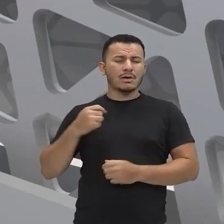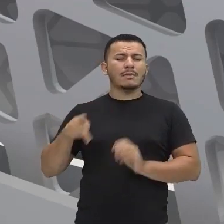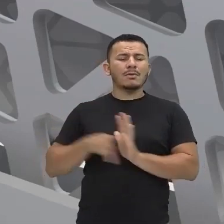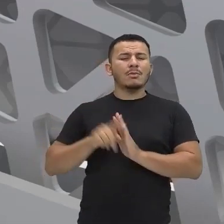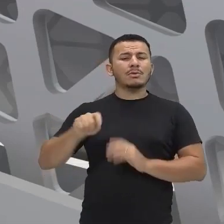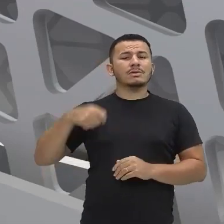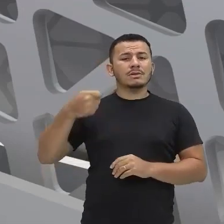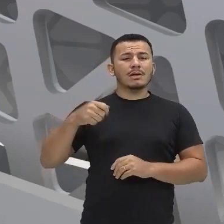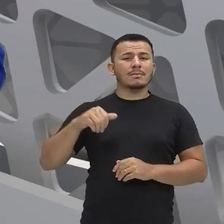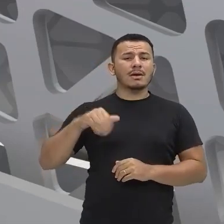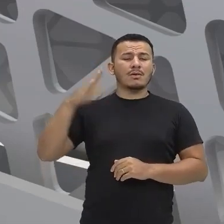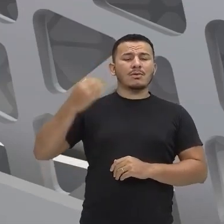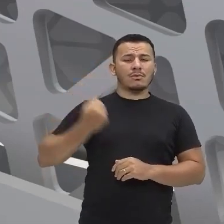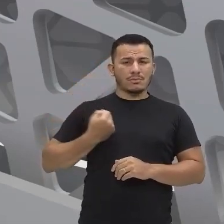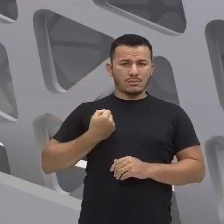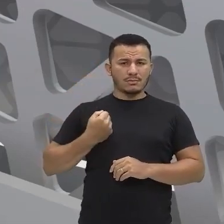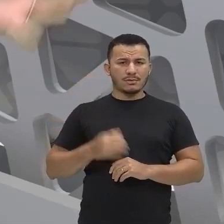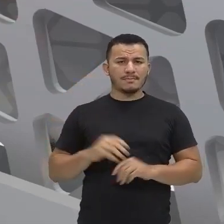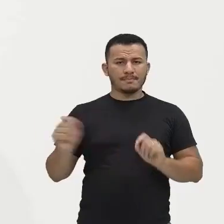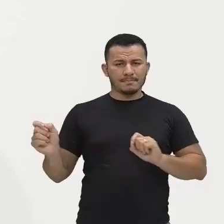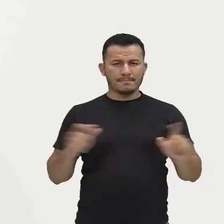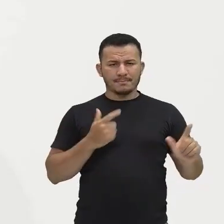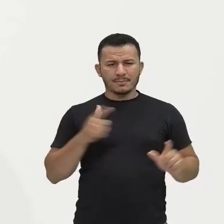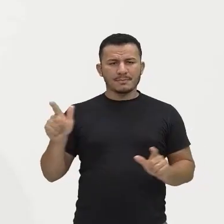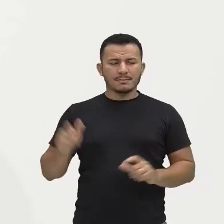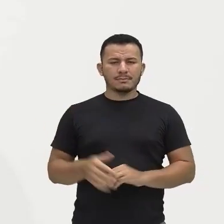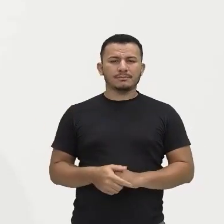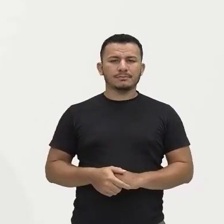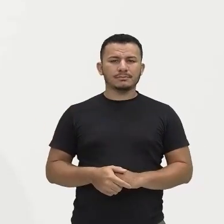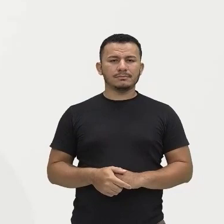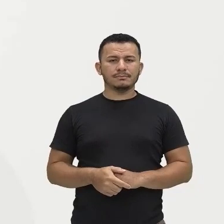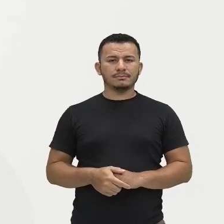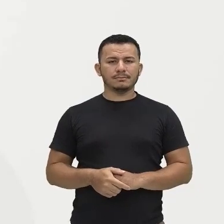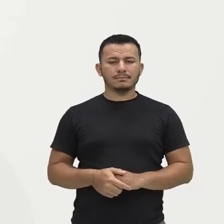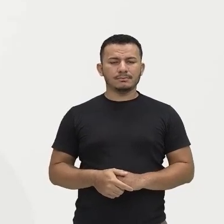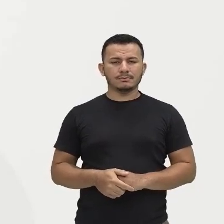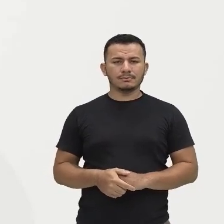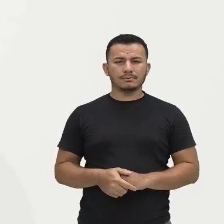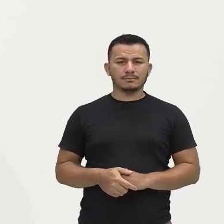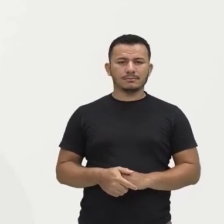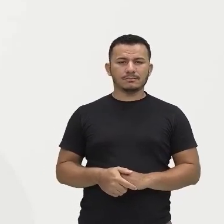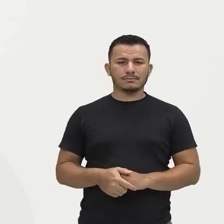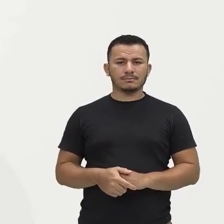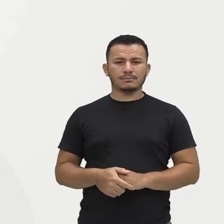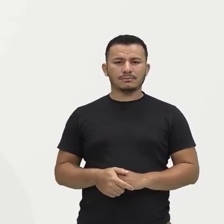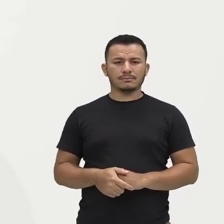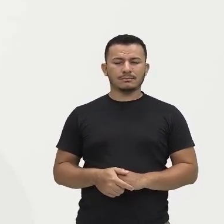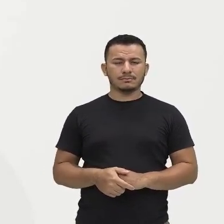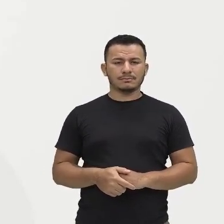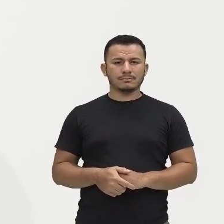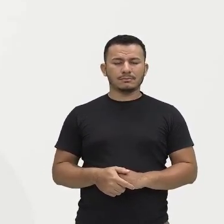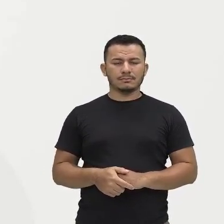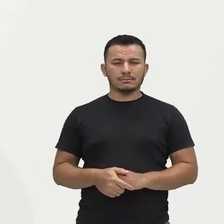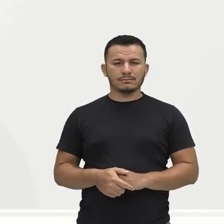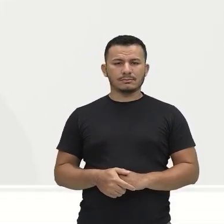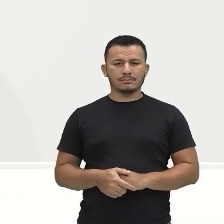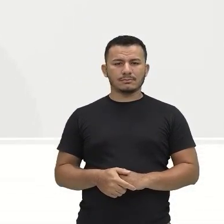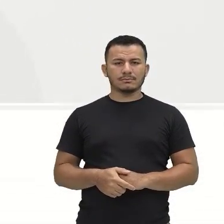do maior em módulo. Vejamos mais alguns exemplos. Vem comigo. Olha só. Então, aqui, ó, eu